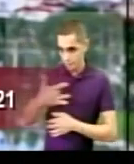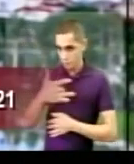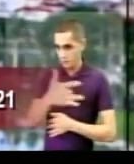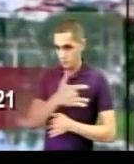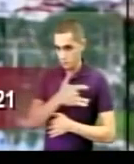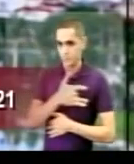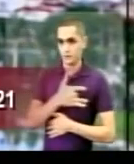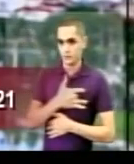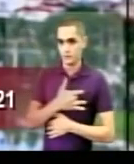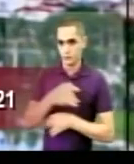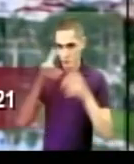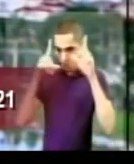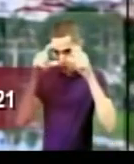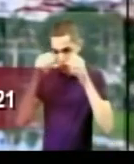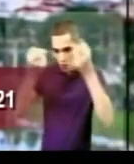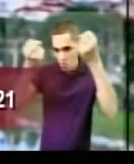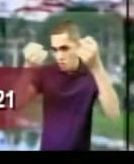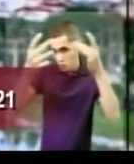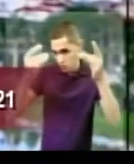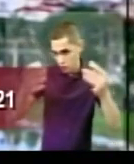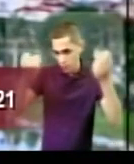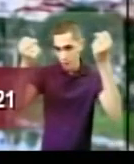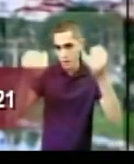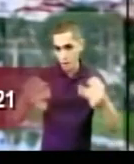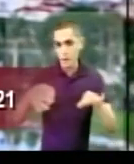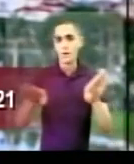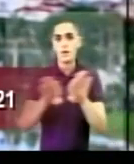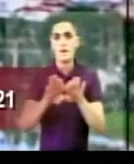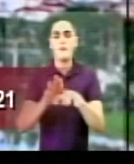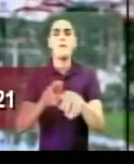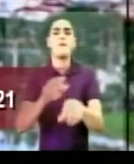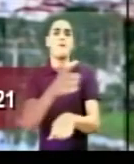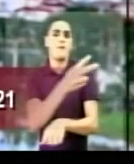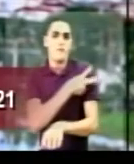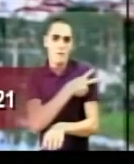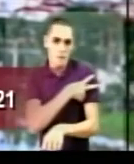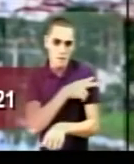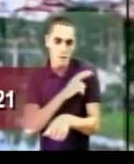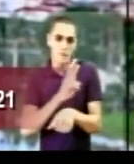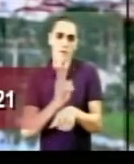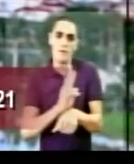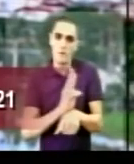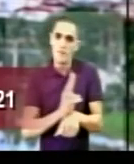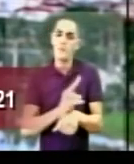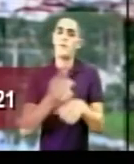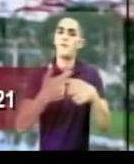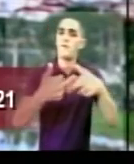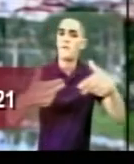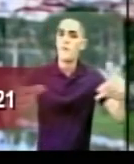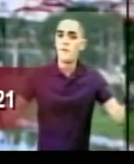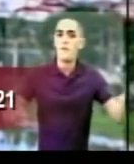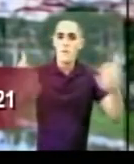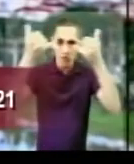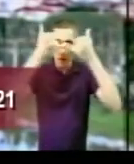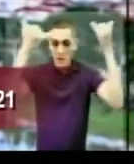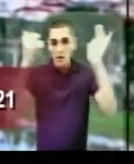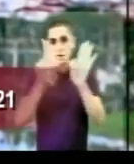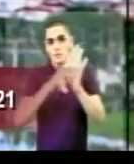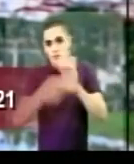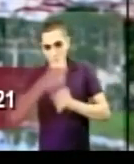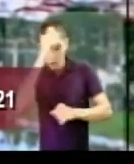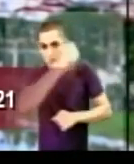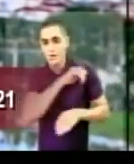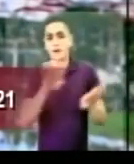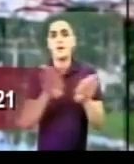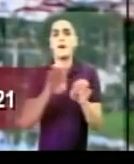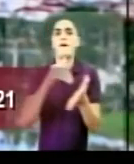de Saúde, Aldenis Borim, pelos esclarecimentos, também da gerente da Vigilância Epidemiológica de Rio Preto, Andréia Negri, e